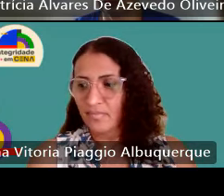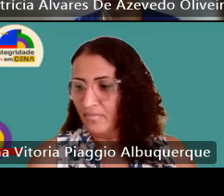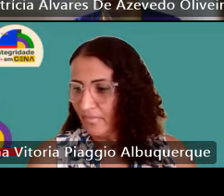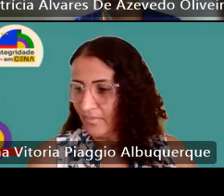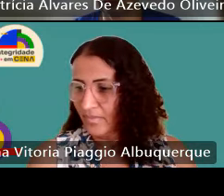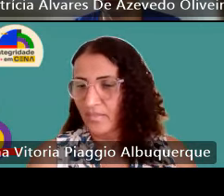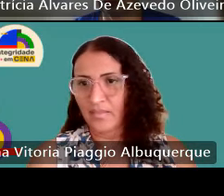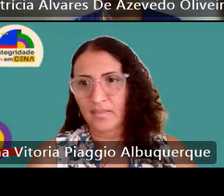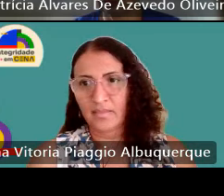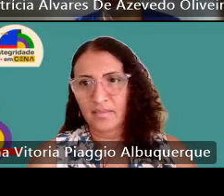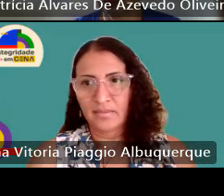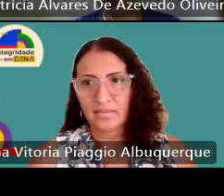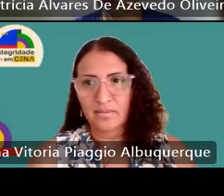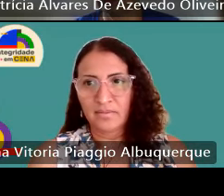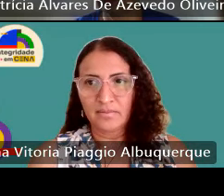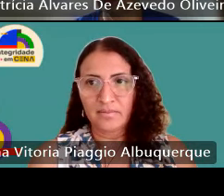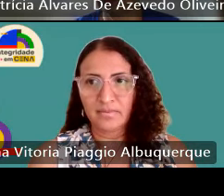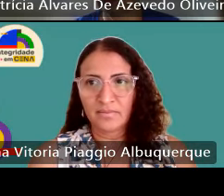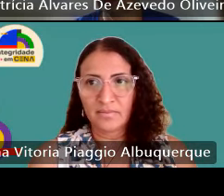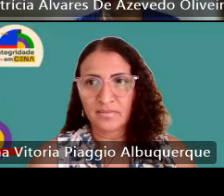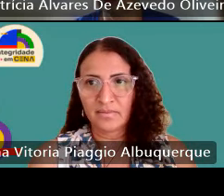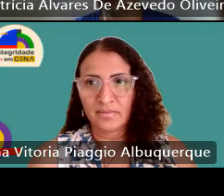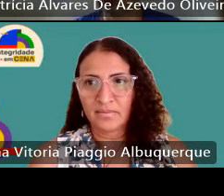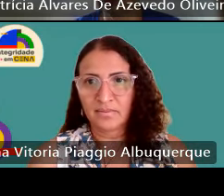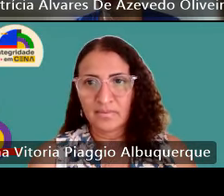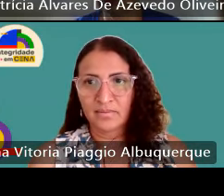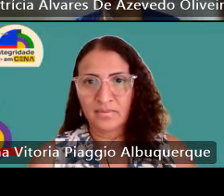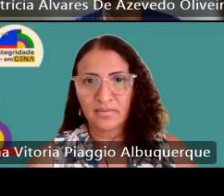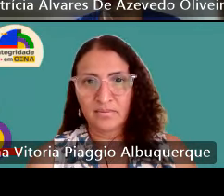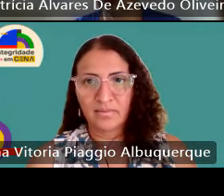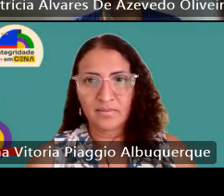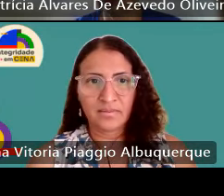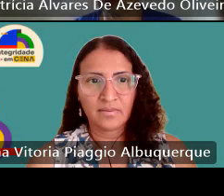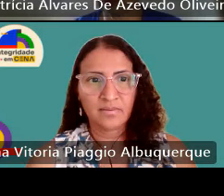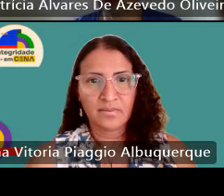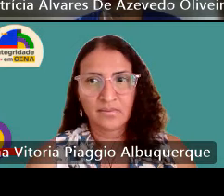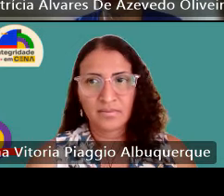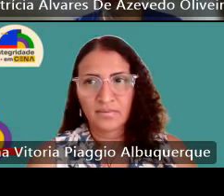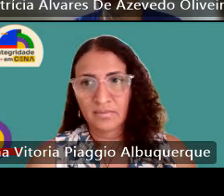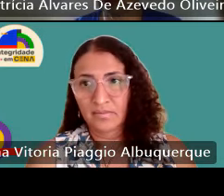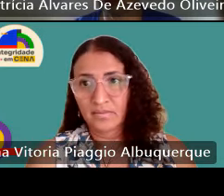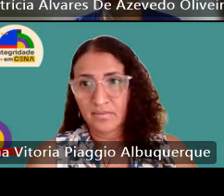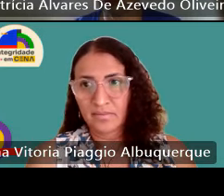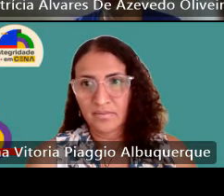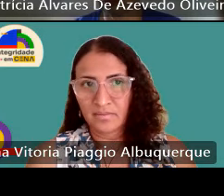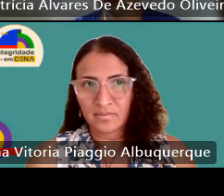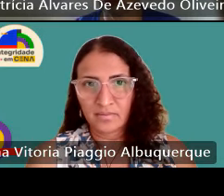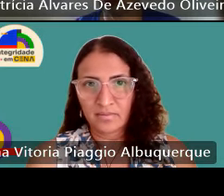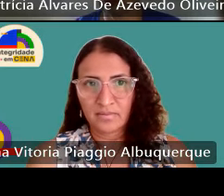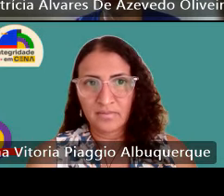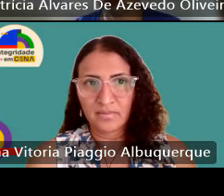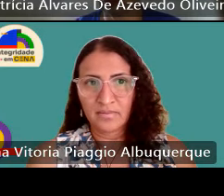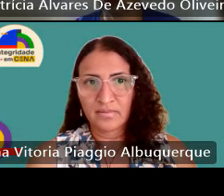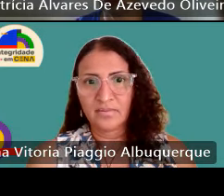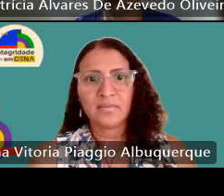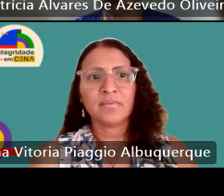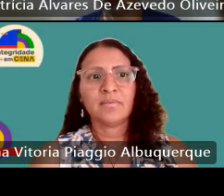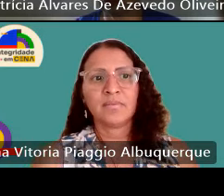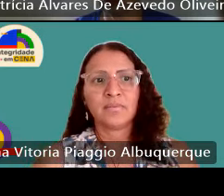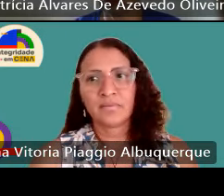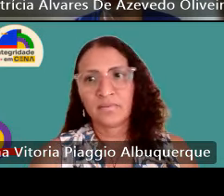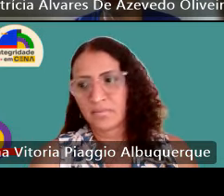forma mais cautelosa possível na verdade né Para a gente evitar o os erros mas quando eles acontecem a gente tem que considerar